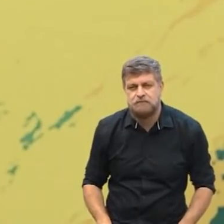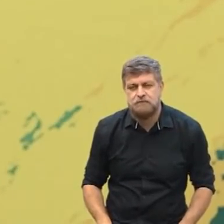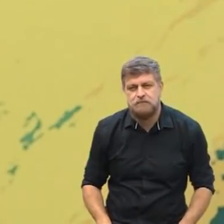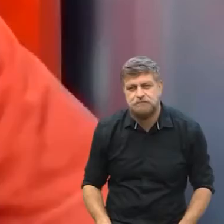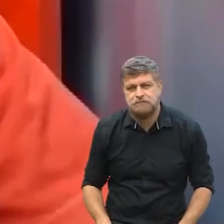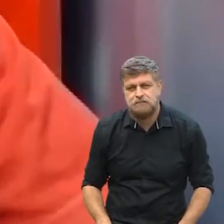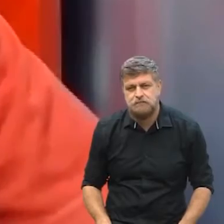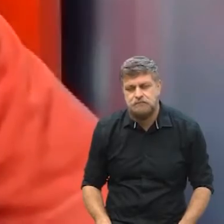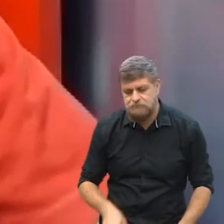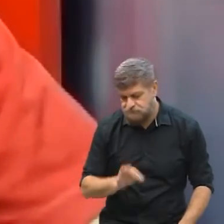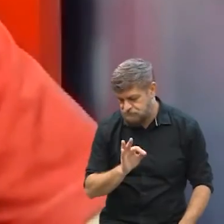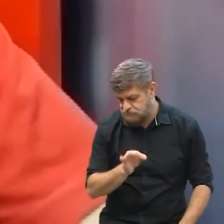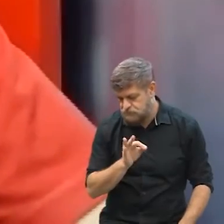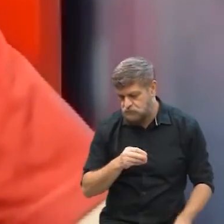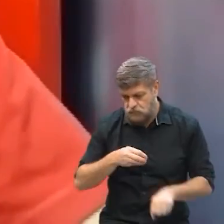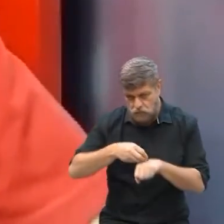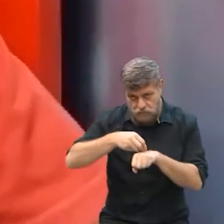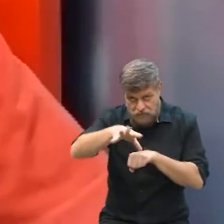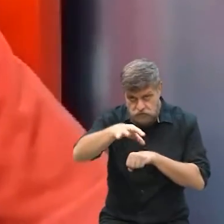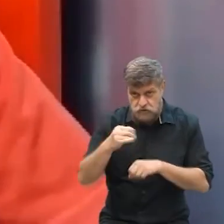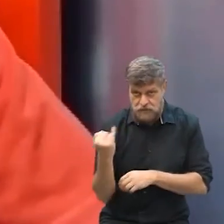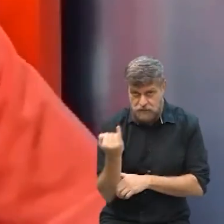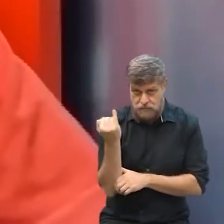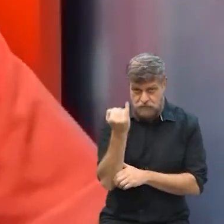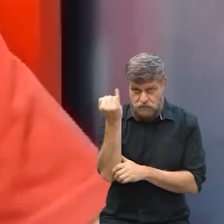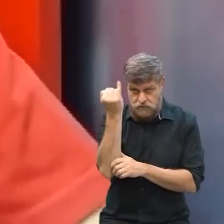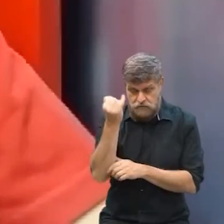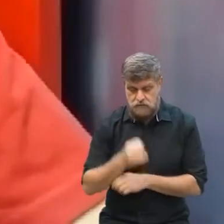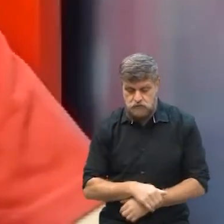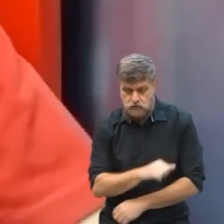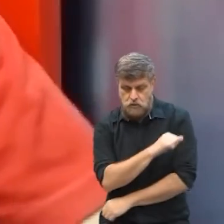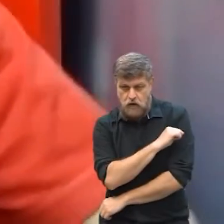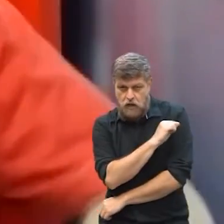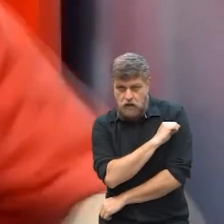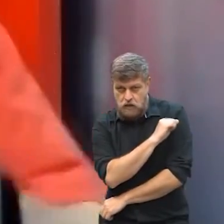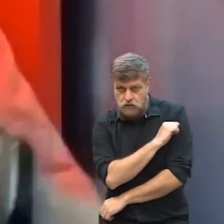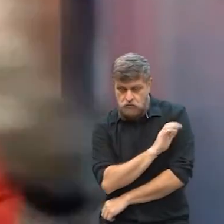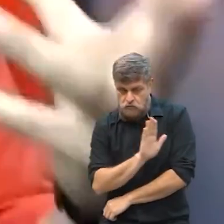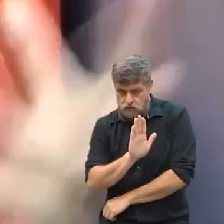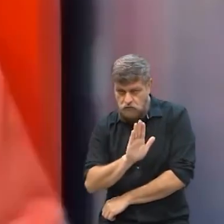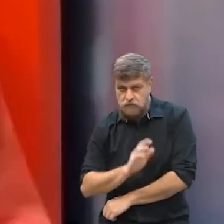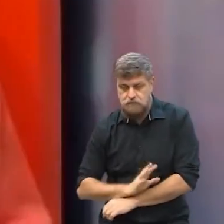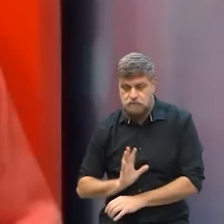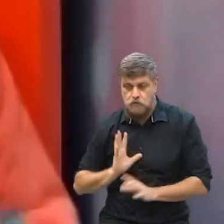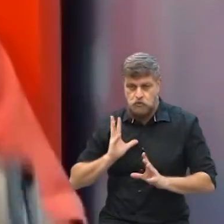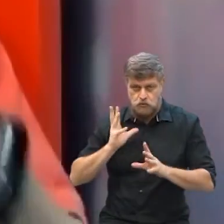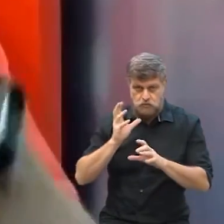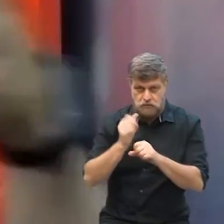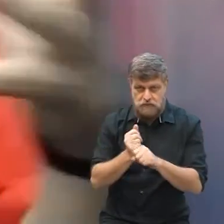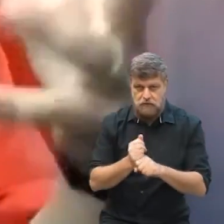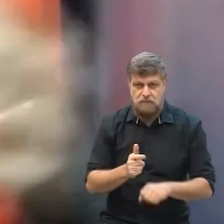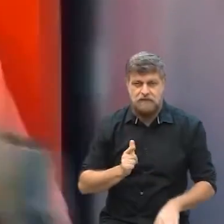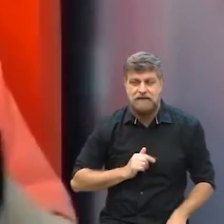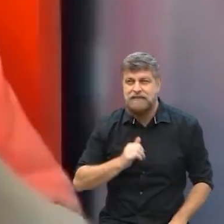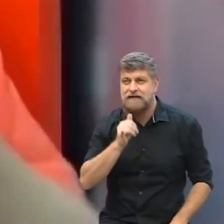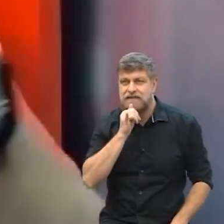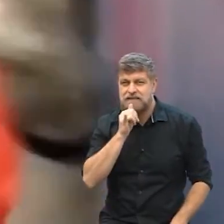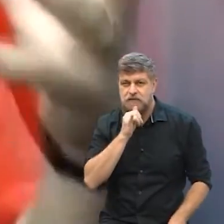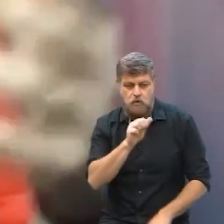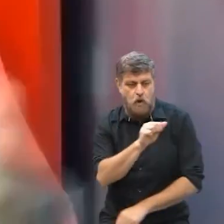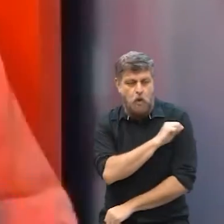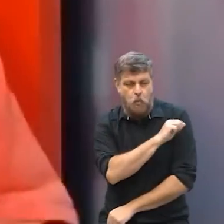programa? Perfeito. Acho que uma dica bastante importante para os alunos, de forma geral, né? Vamos pegar aquele